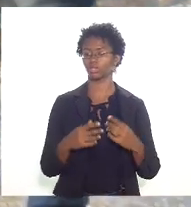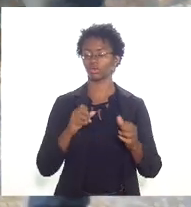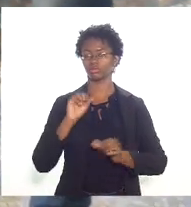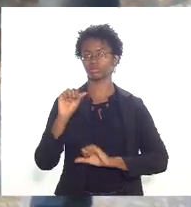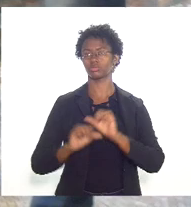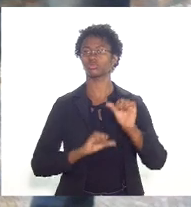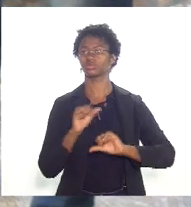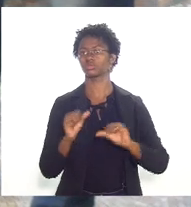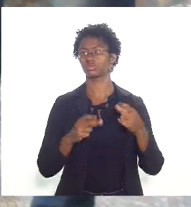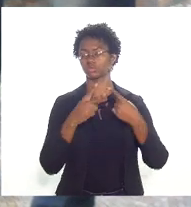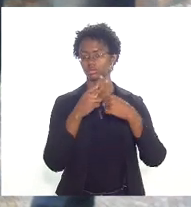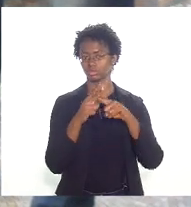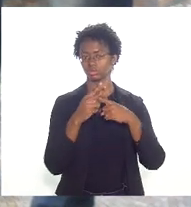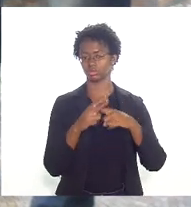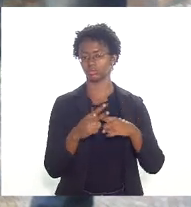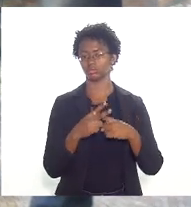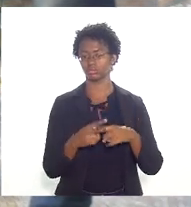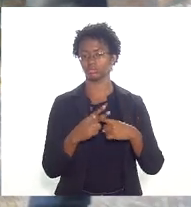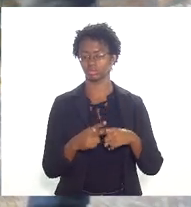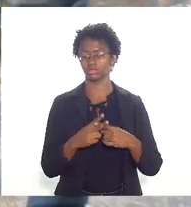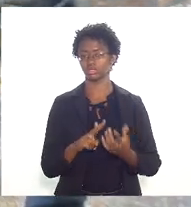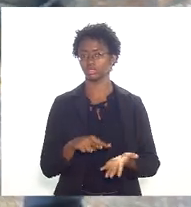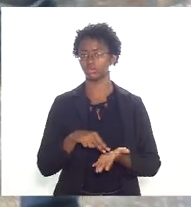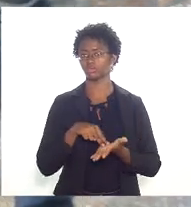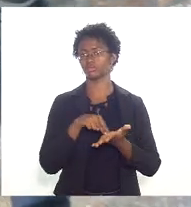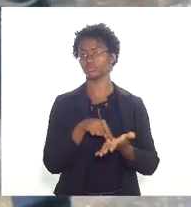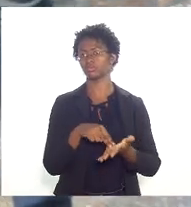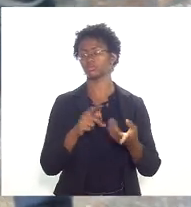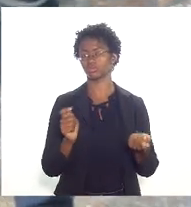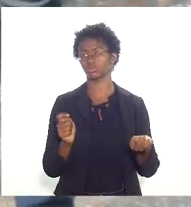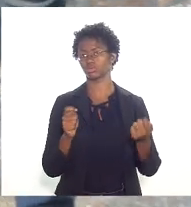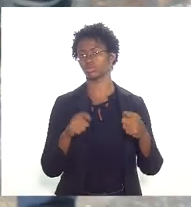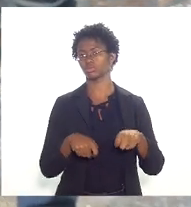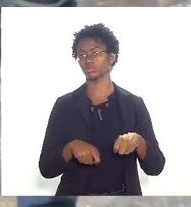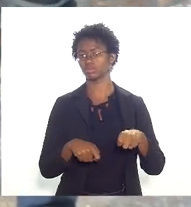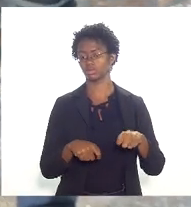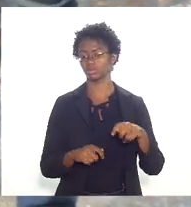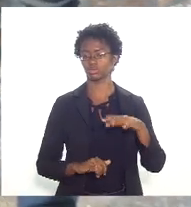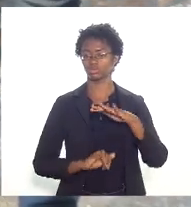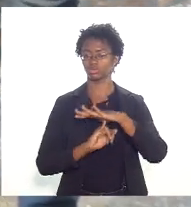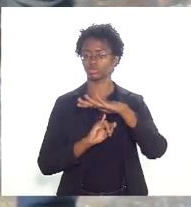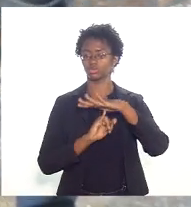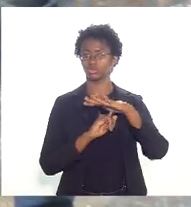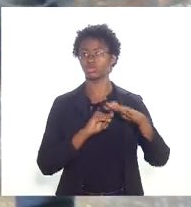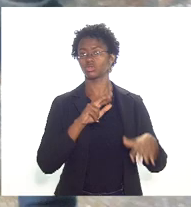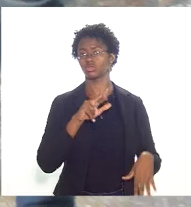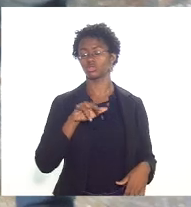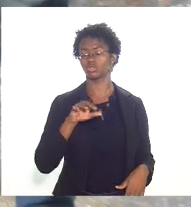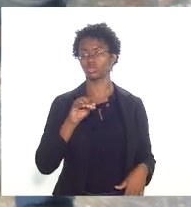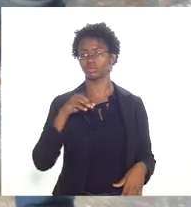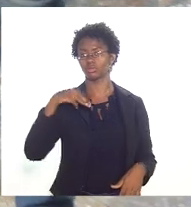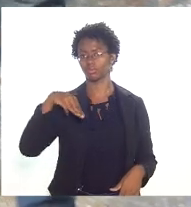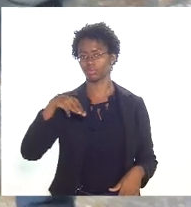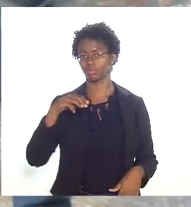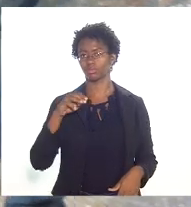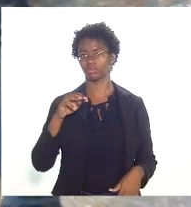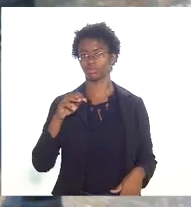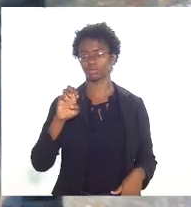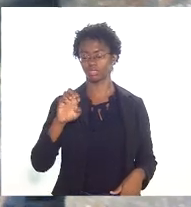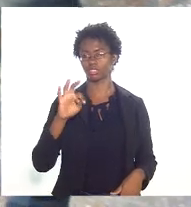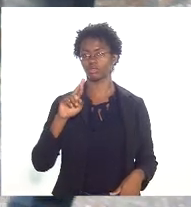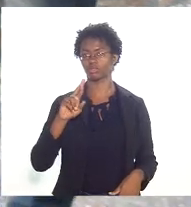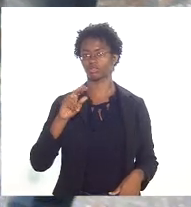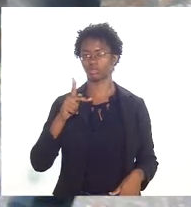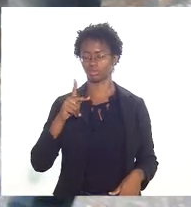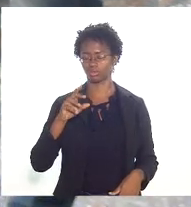das emendas com Rigor uma competência traçar Instituto real metrô Rio Metrópole uma competência para tratar de